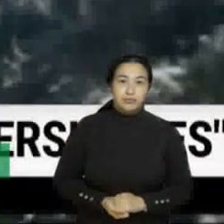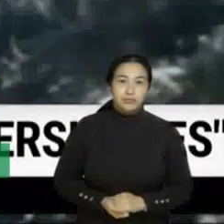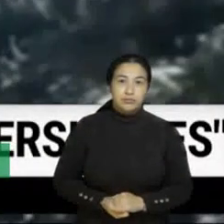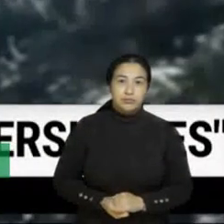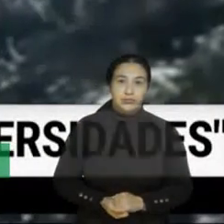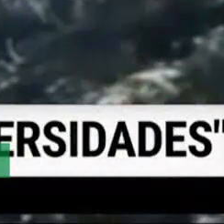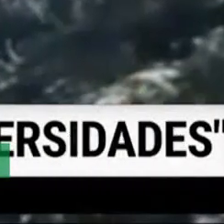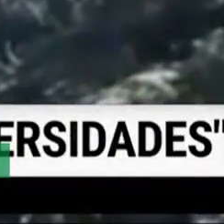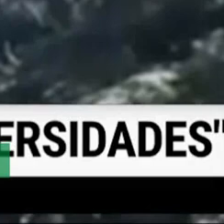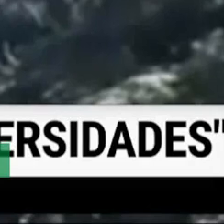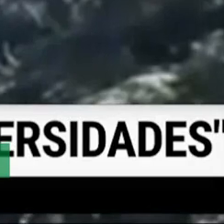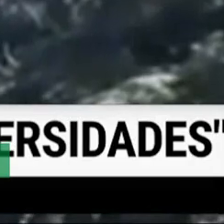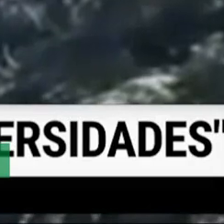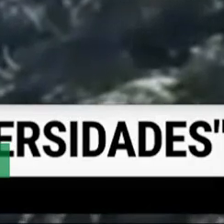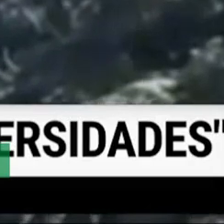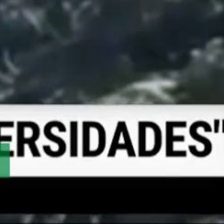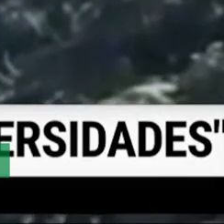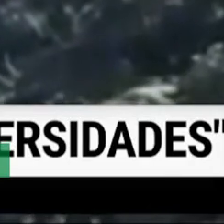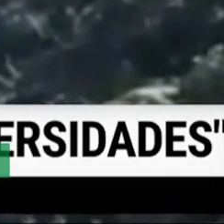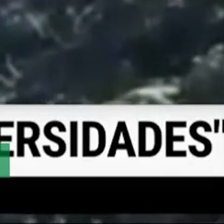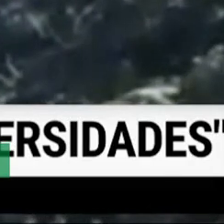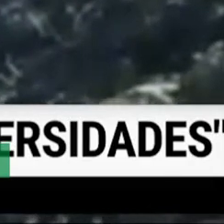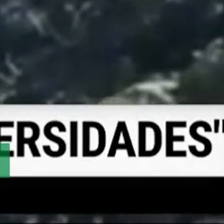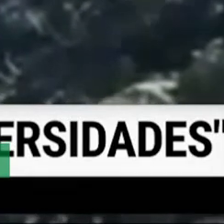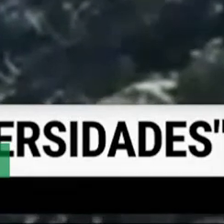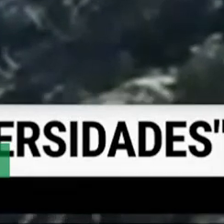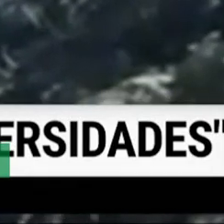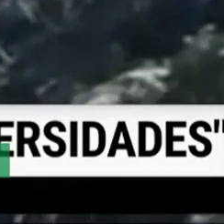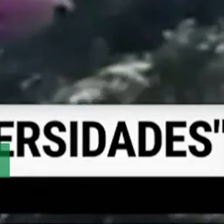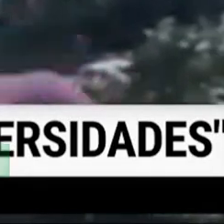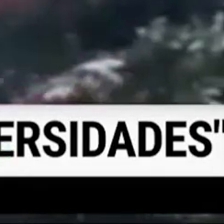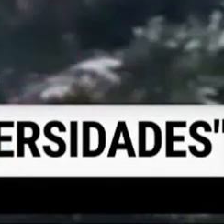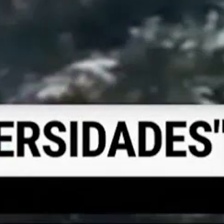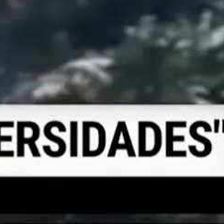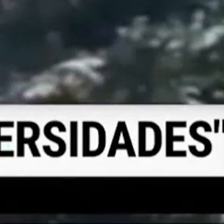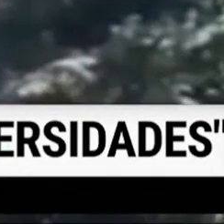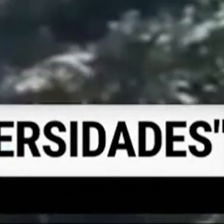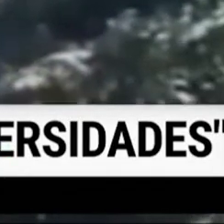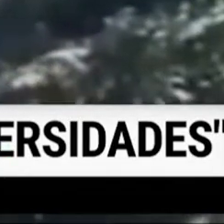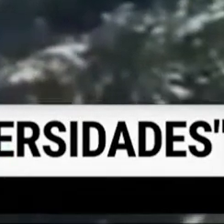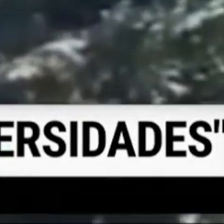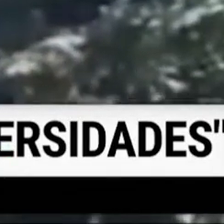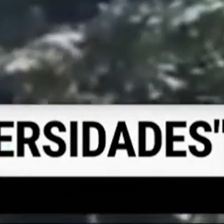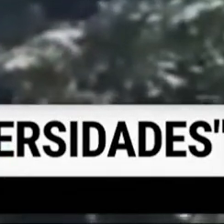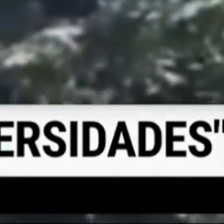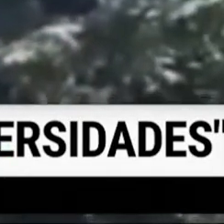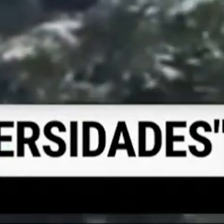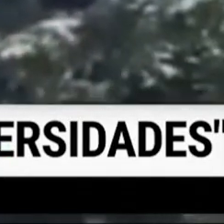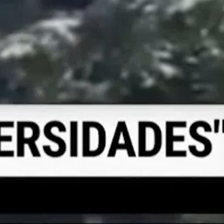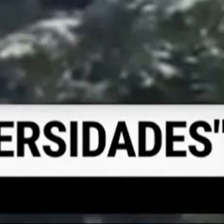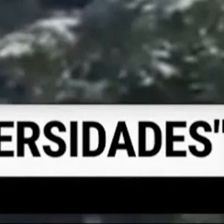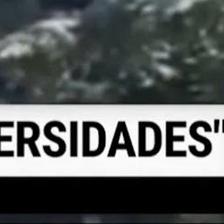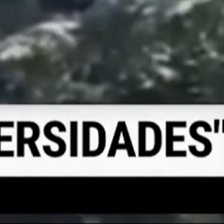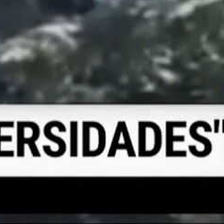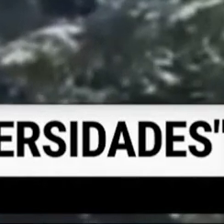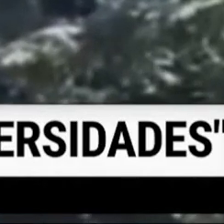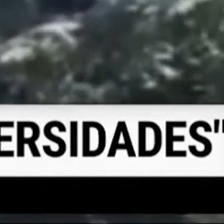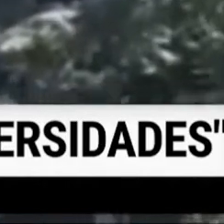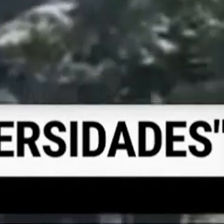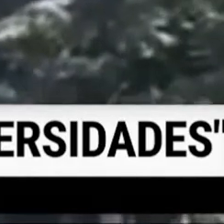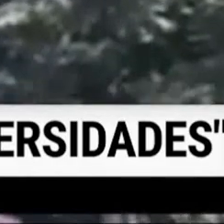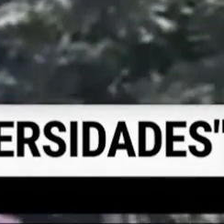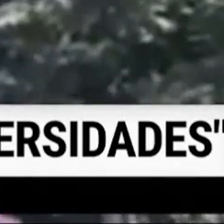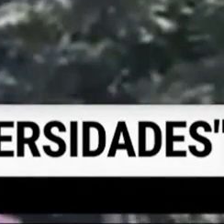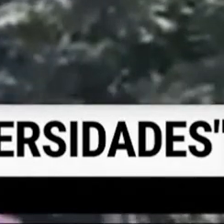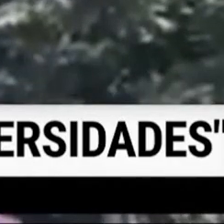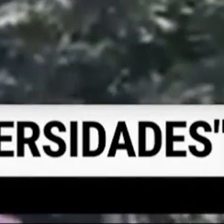ocuparemos a educação, a universidade, as escolas, a política, e preparamos este Brasil que é